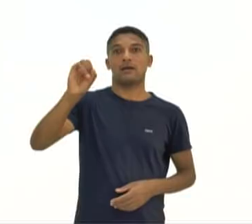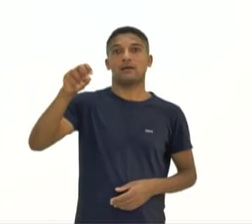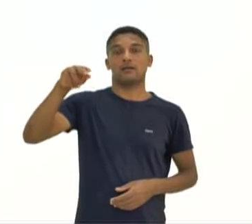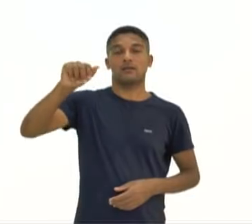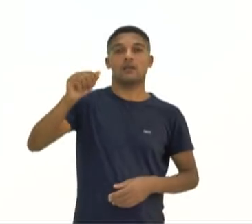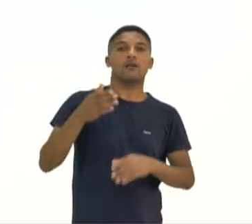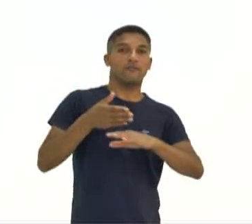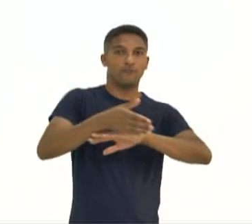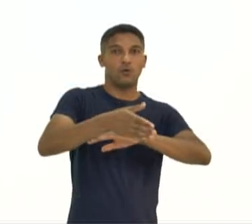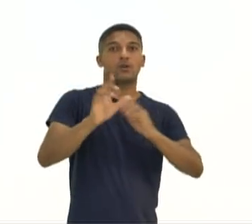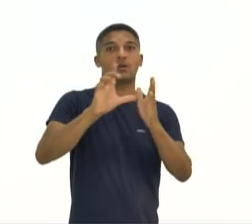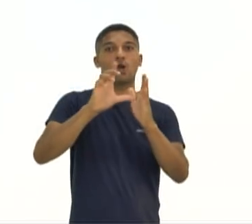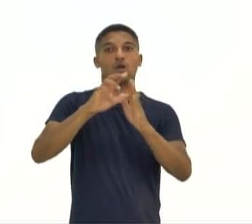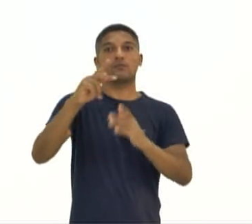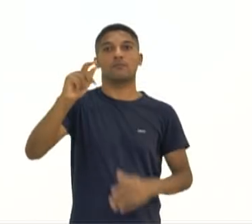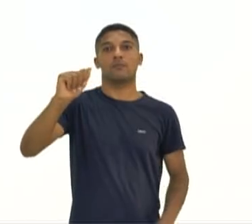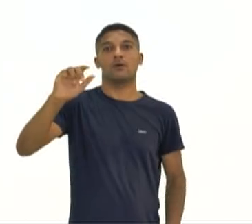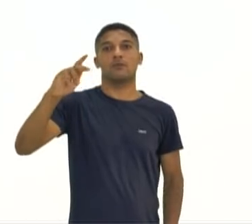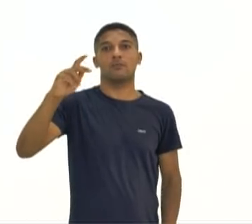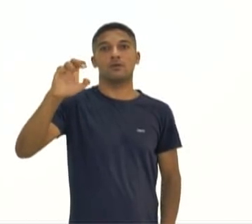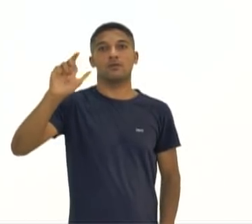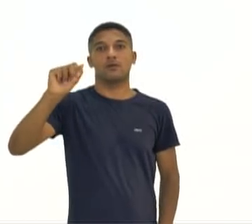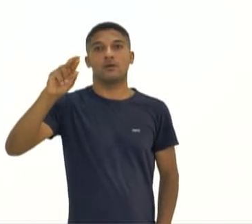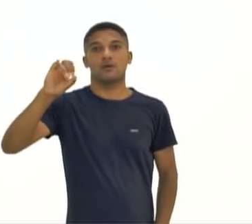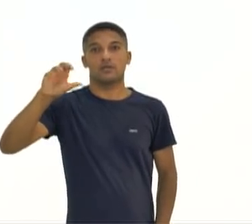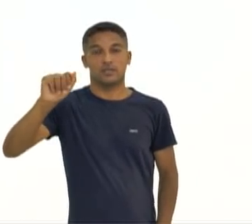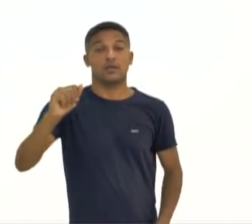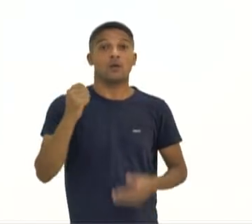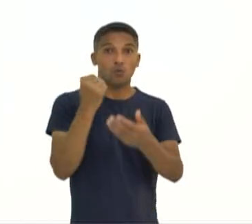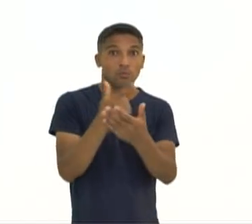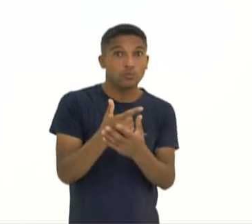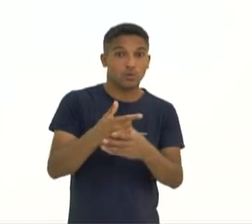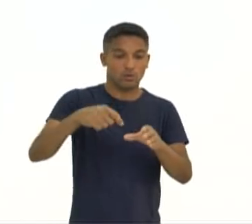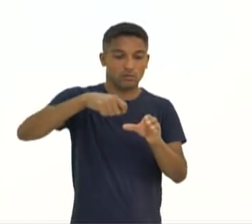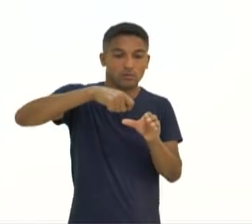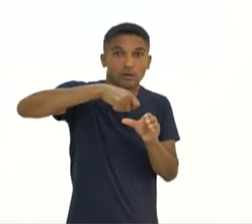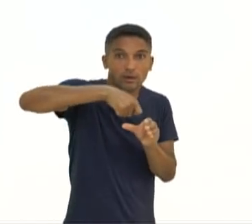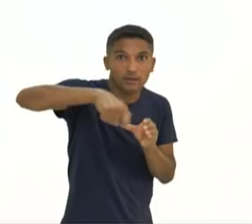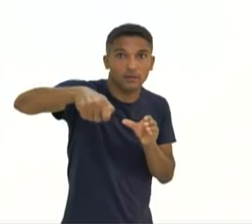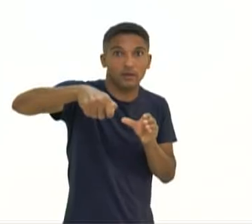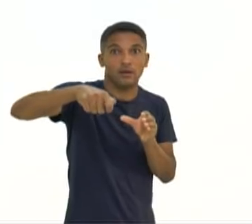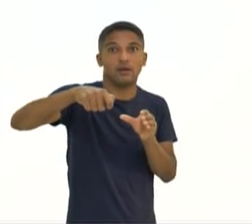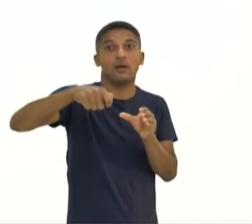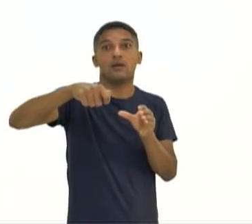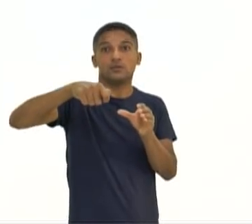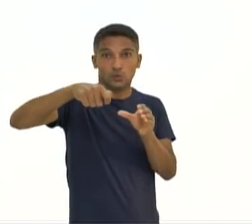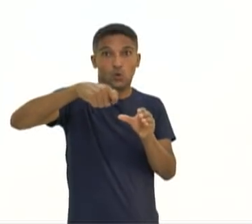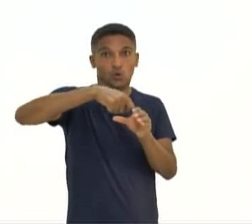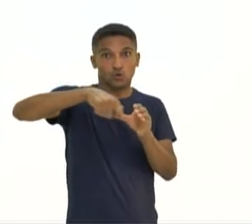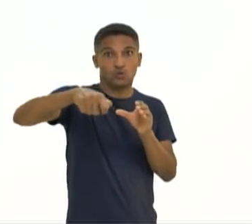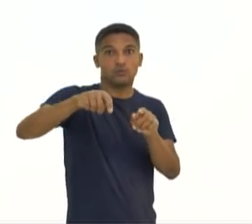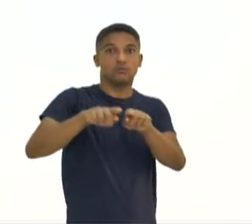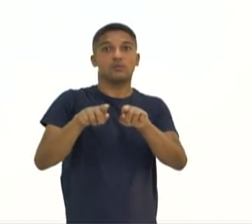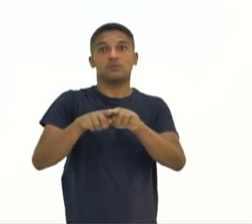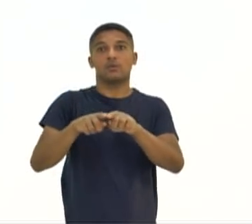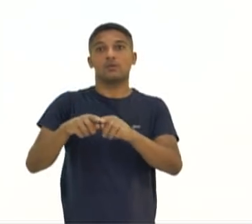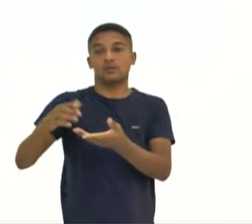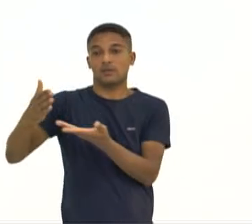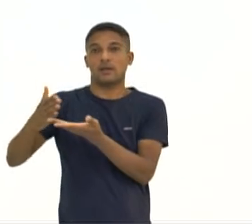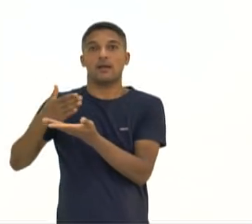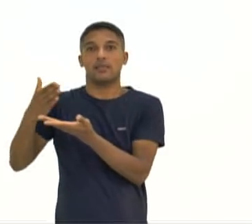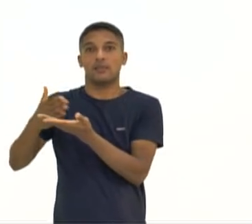e comprou um caderno e um estojo. Eu gostaria que vocês me dissessem qual que é a equação que